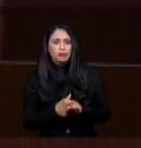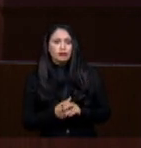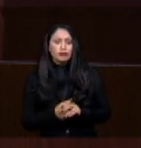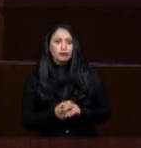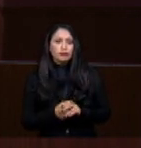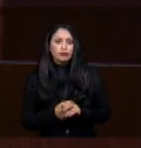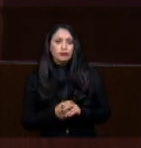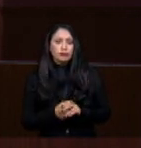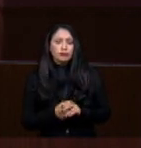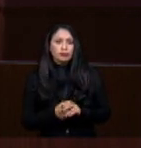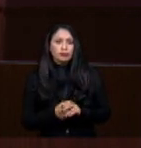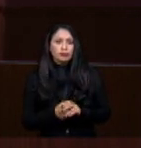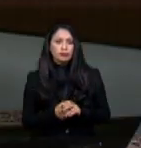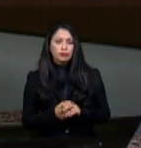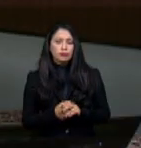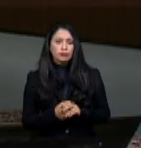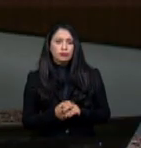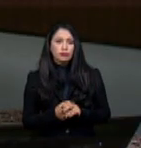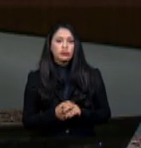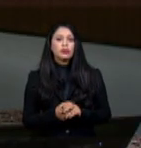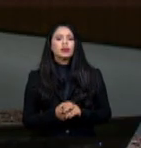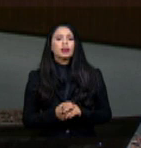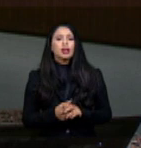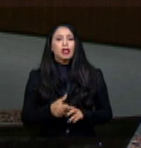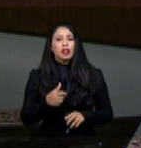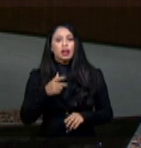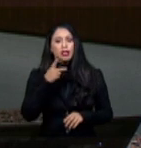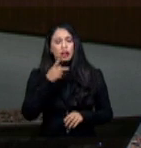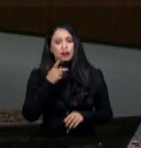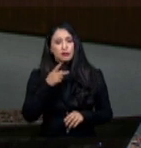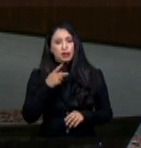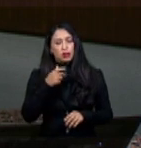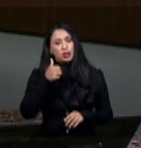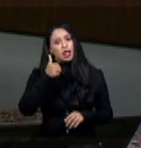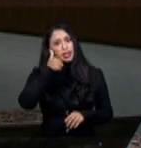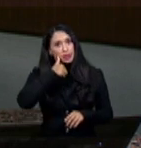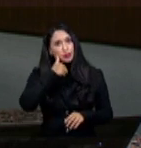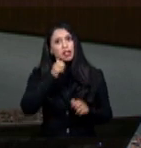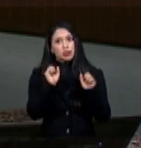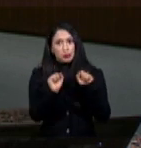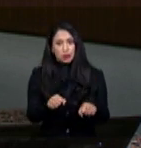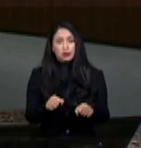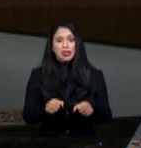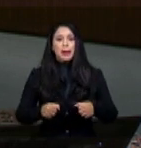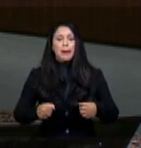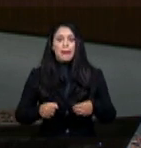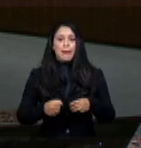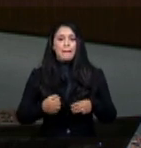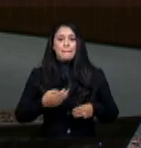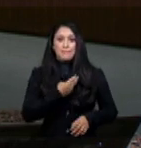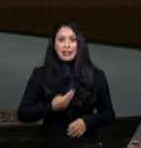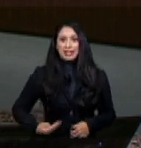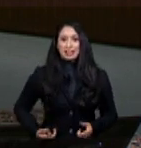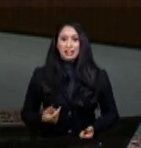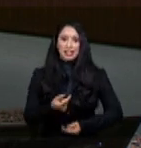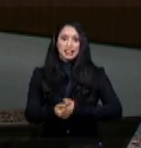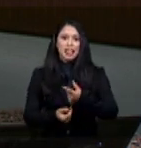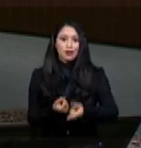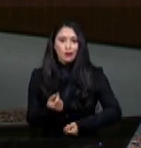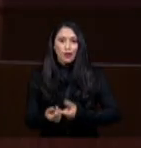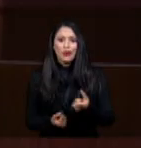Melissa da economia Oi total da economia doméstica e Nacional é